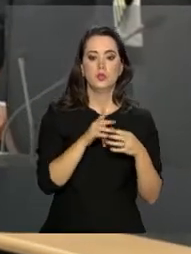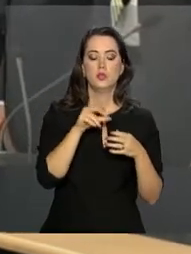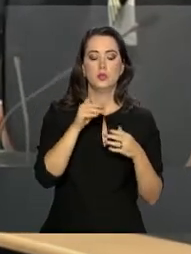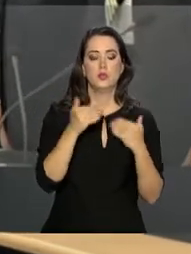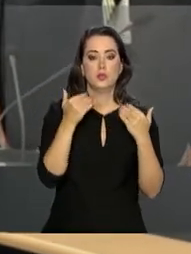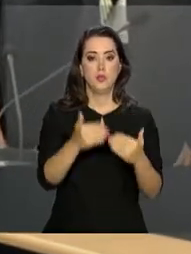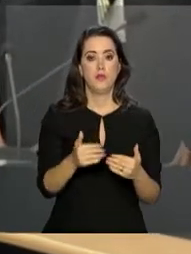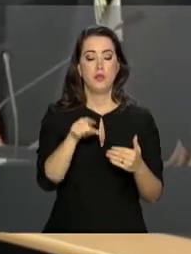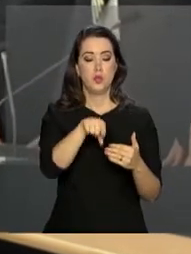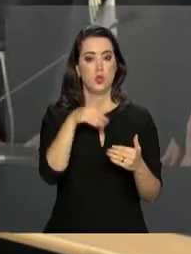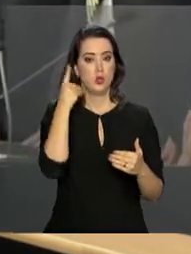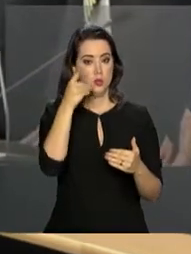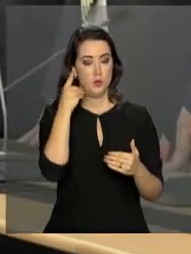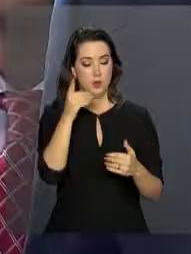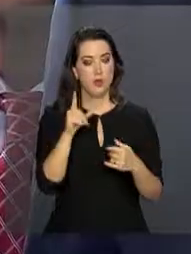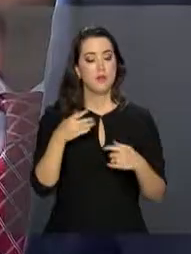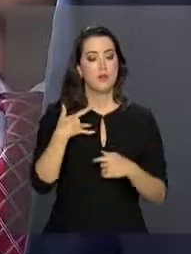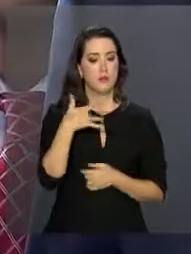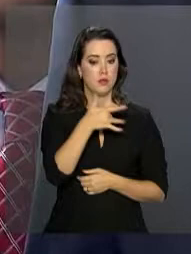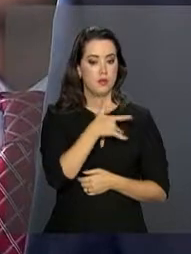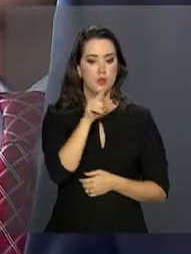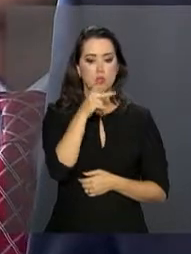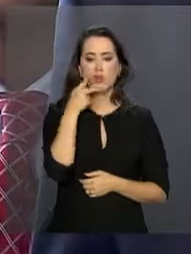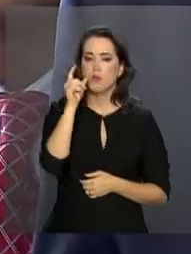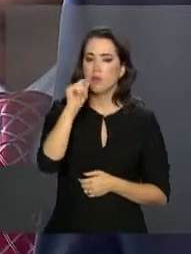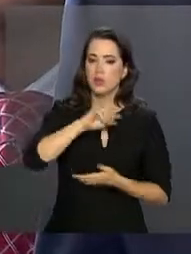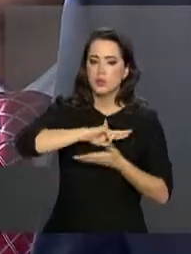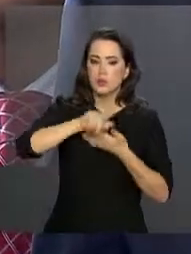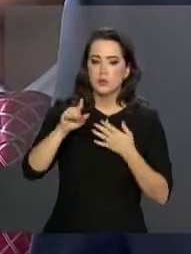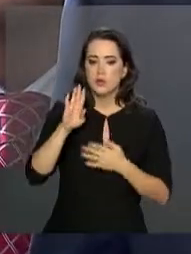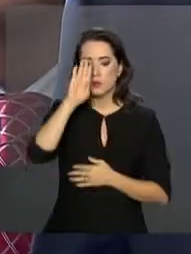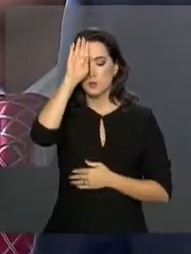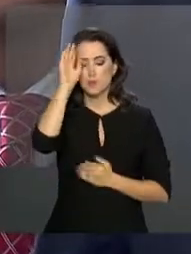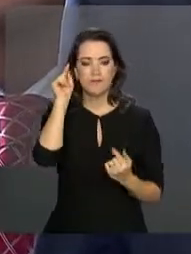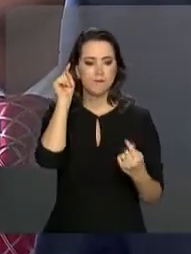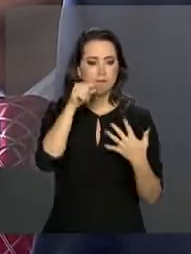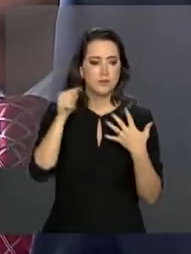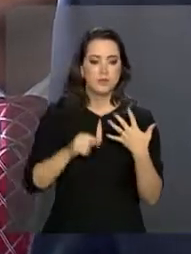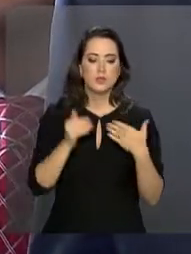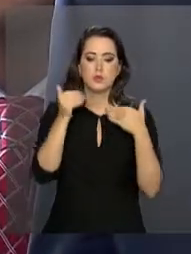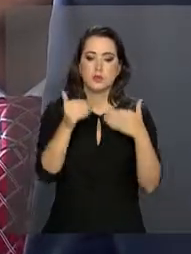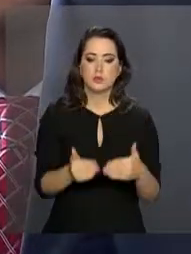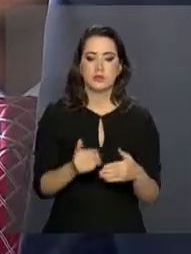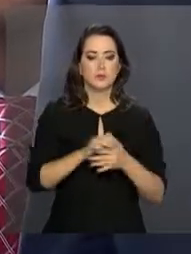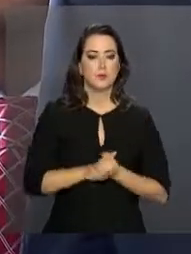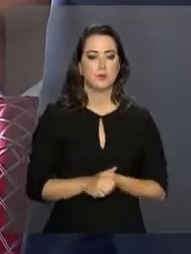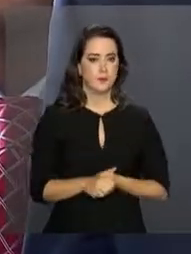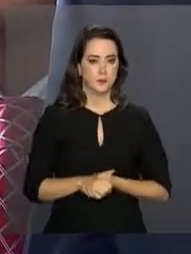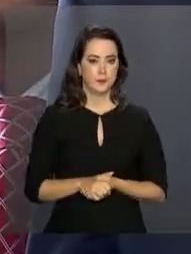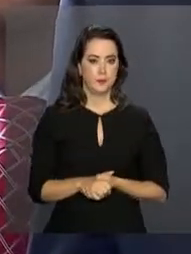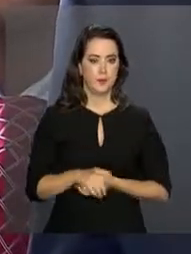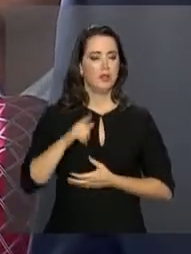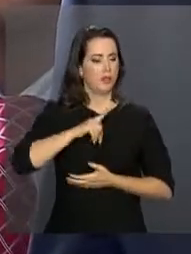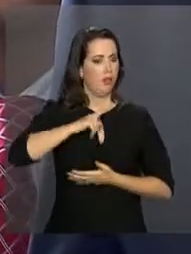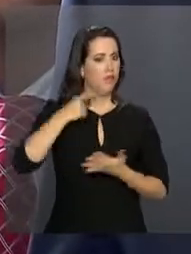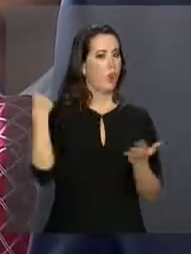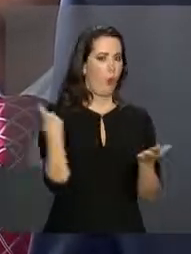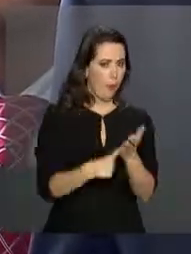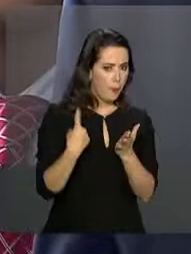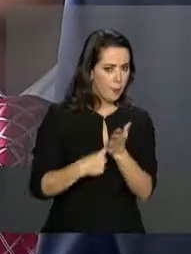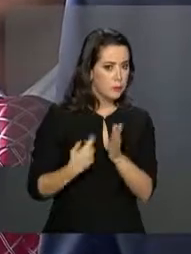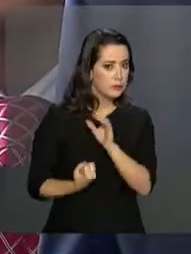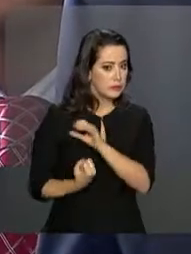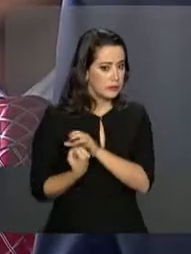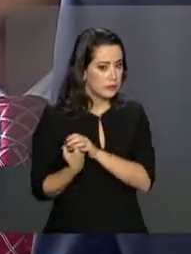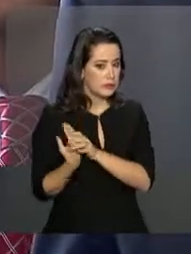ao falar com a imprensa mandetta disse que serão muitas as prioridades à frente da pasta a gente tem uma agenda muito grande desde a